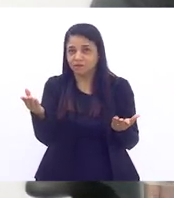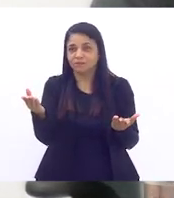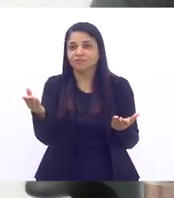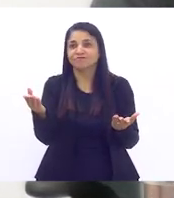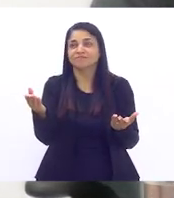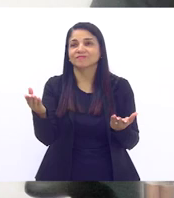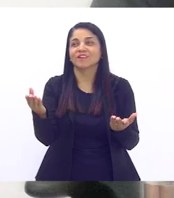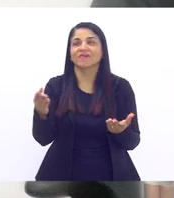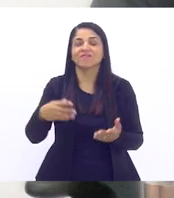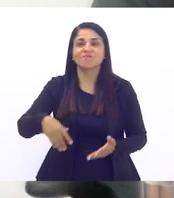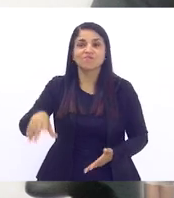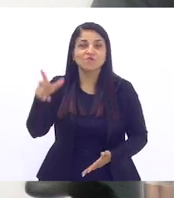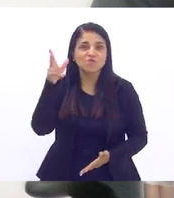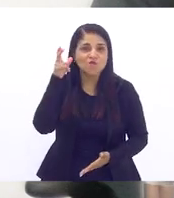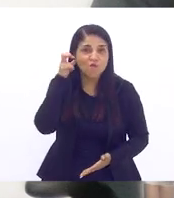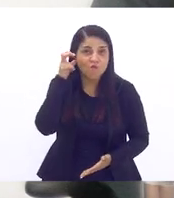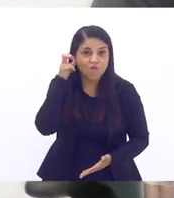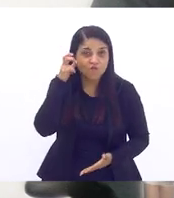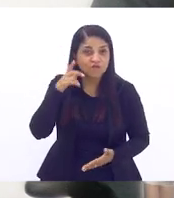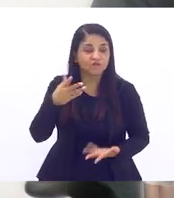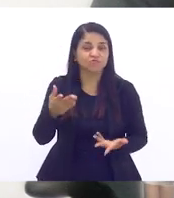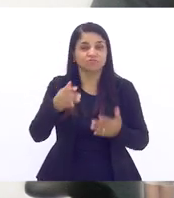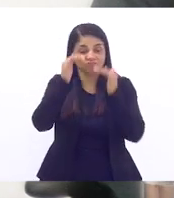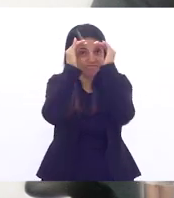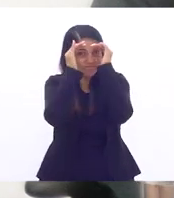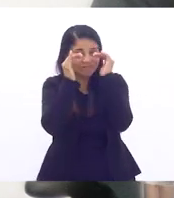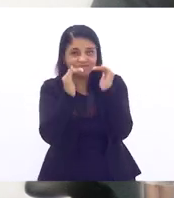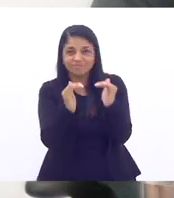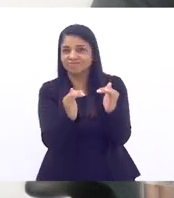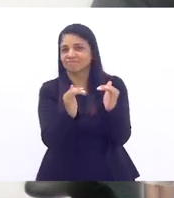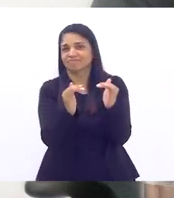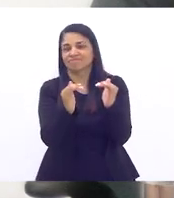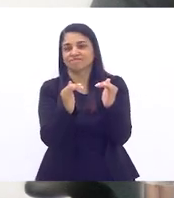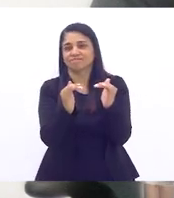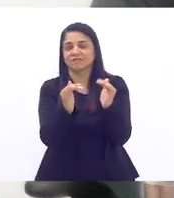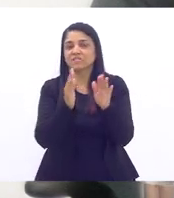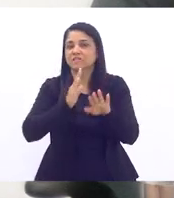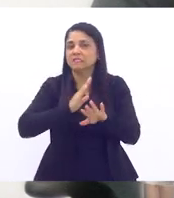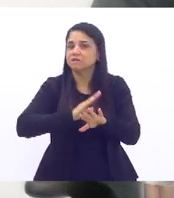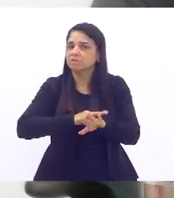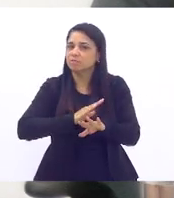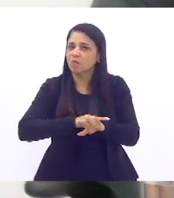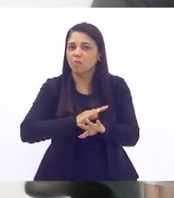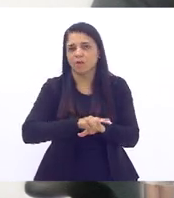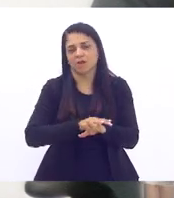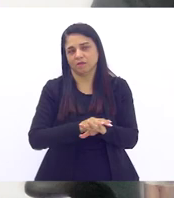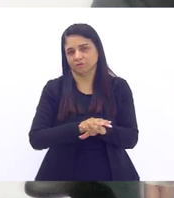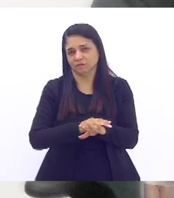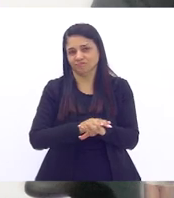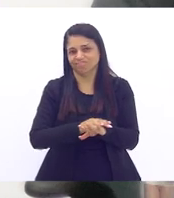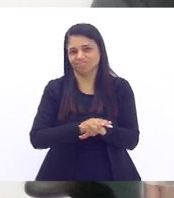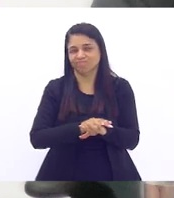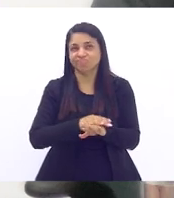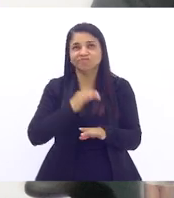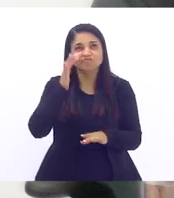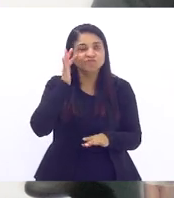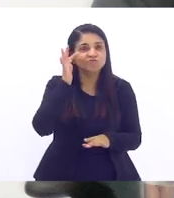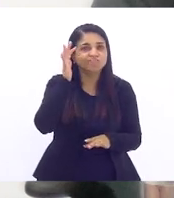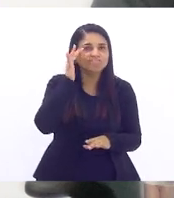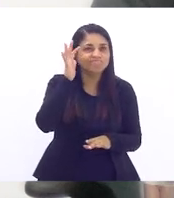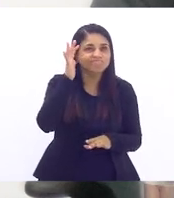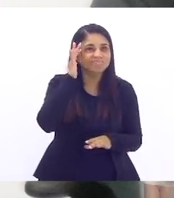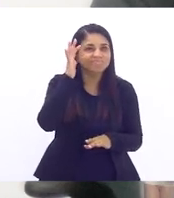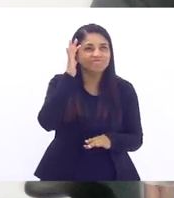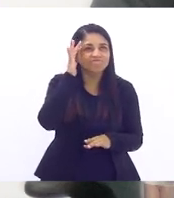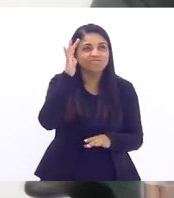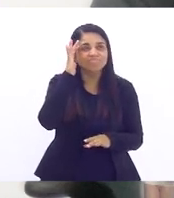nos ouvindo né e respeitando esse momento de reflexão né